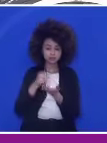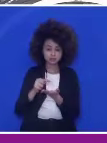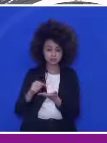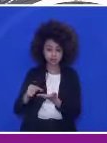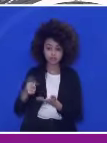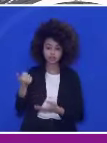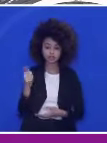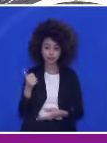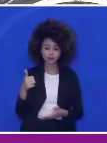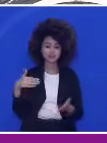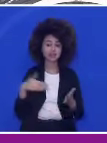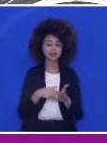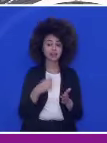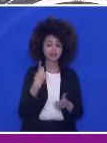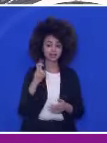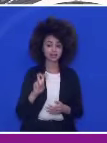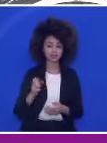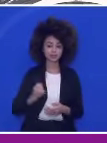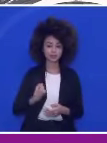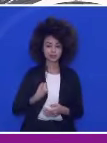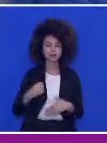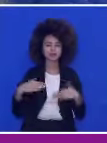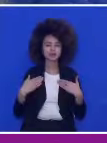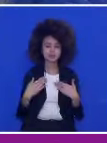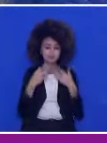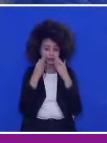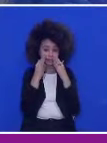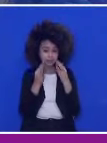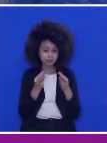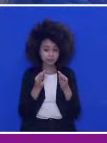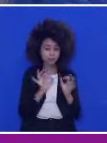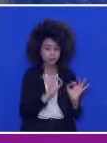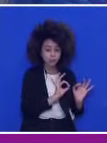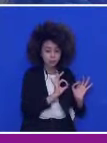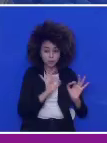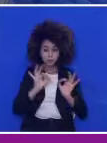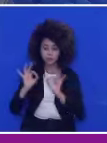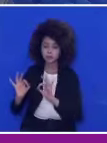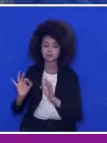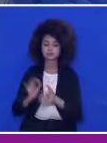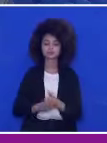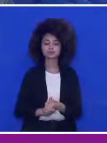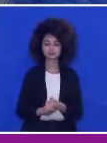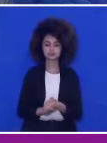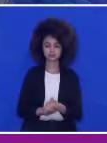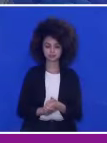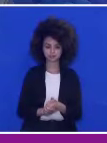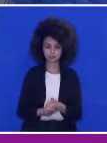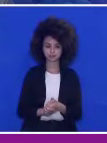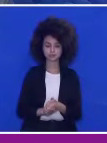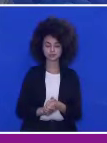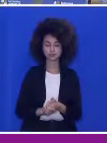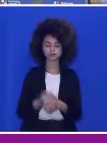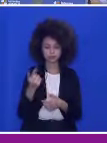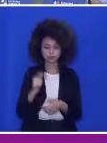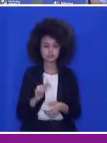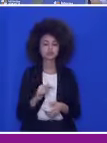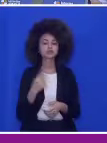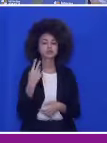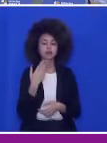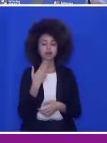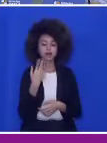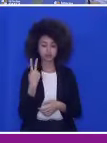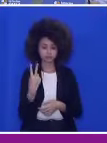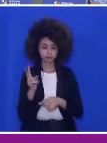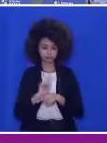de 11 a 15 números. Lembre-se de conferir a sua aposta do início ao fim do sorteio. Do mesmo modo, as auditoras